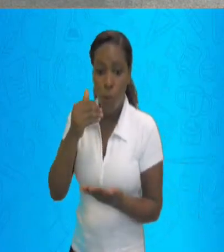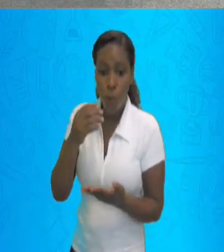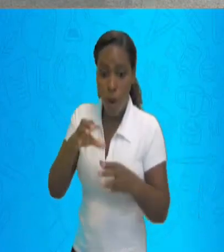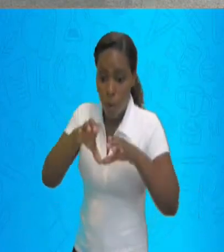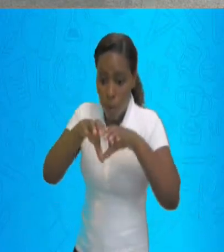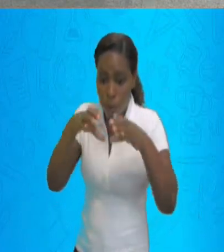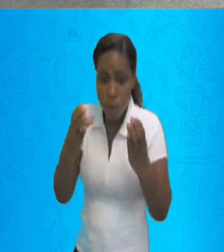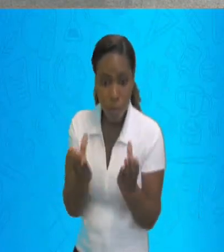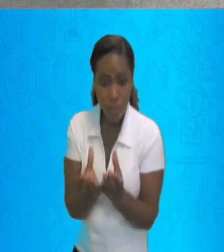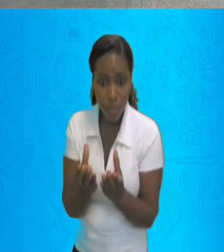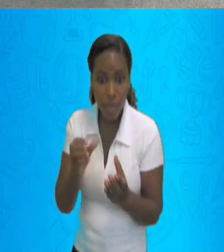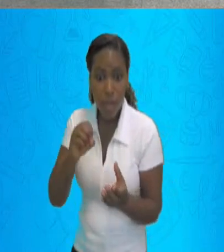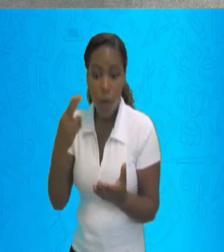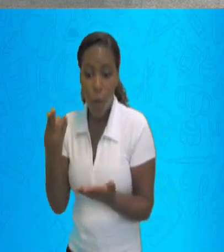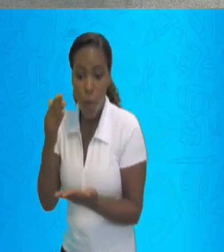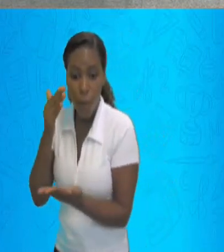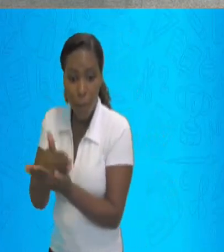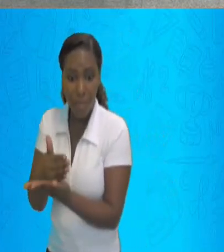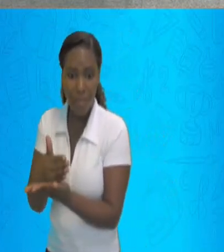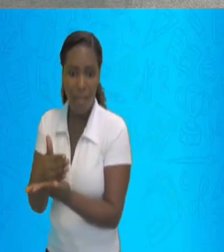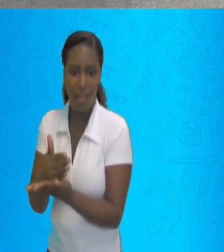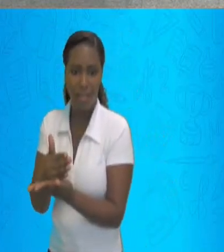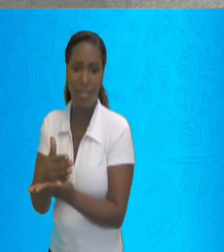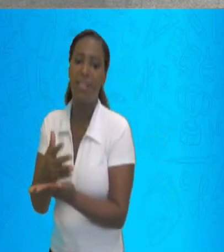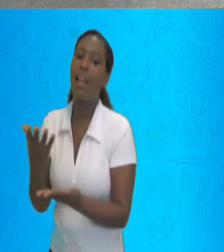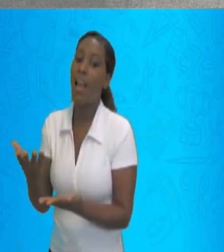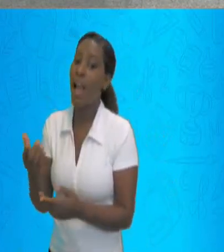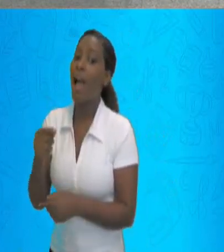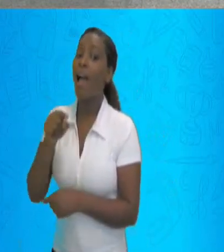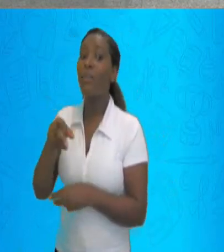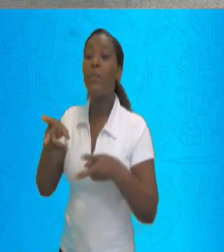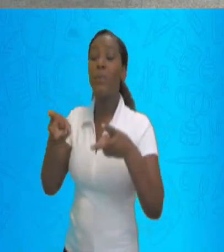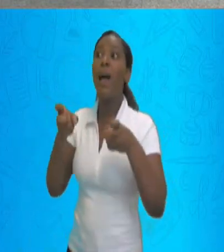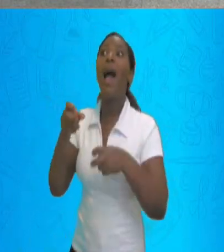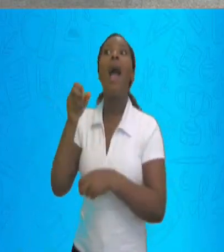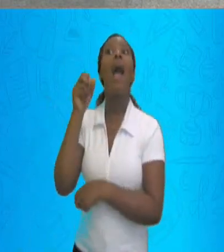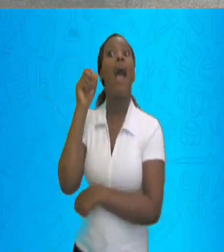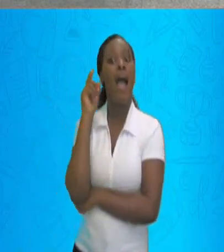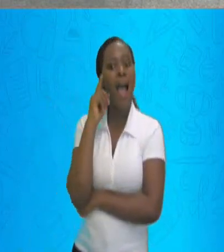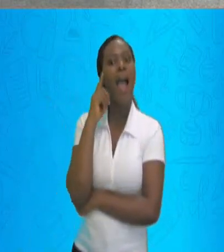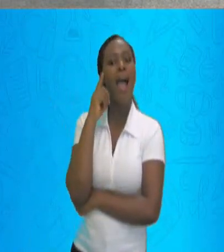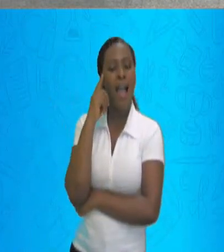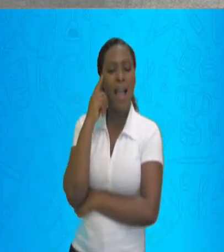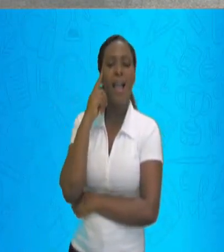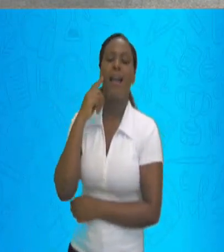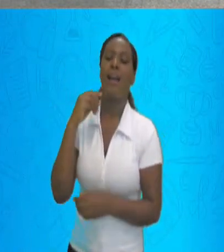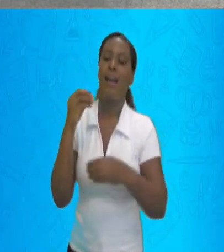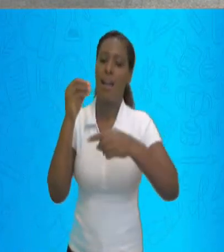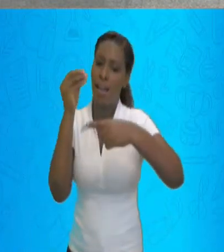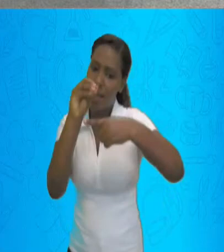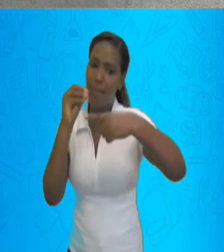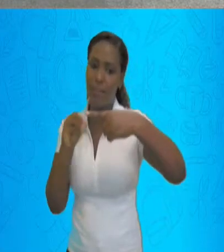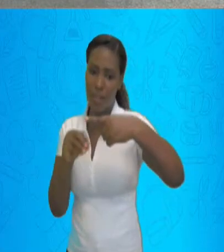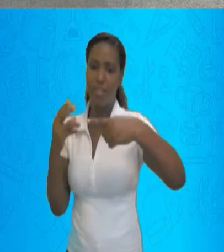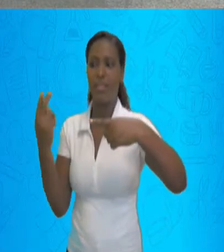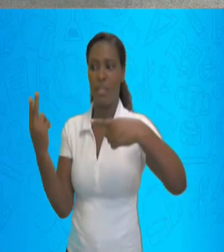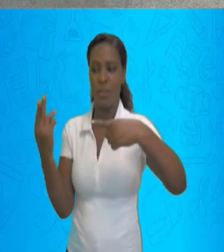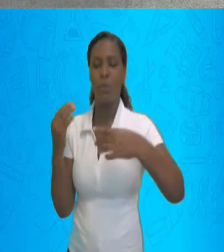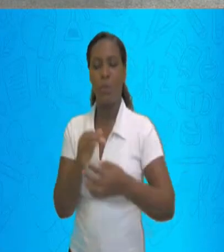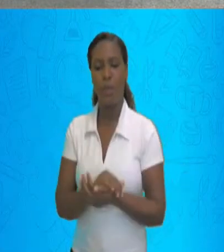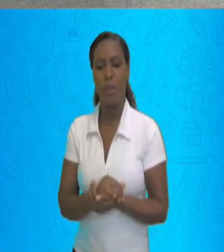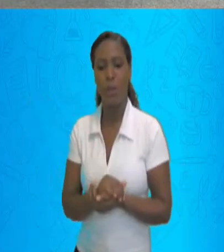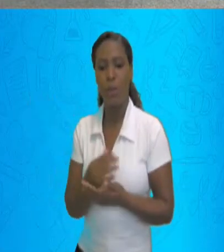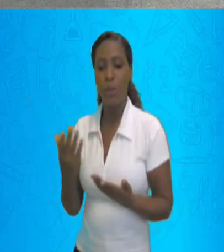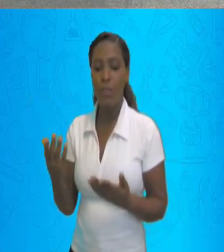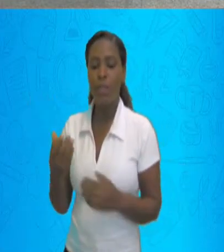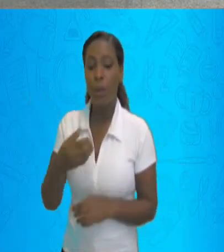gente usa no dia a dia, mas a gente não tem noção do que é esse número. Então, olha só, eles ganharam a maçã inteira, né?